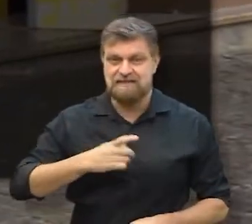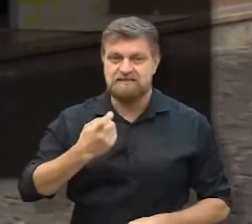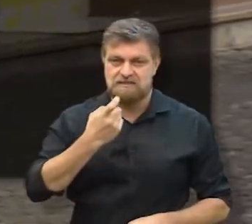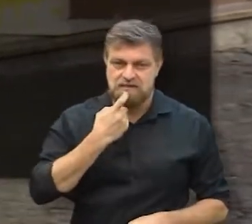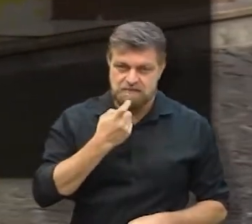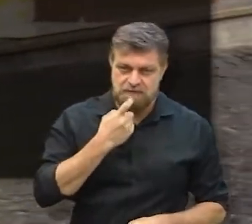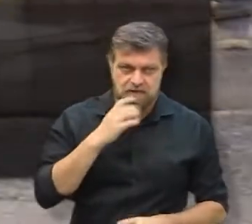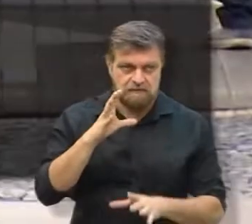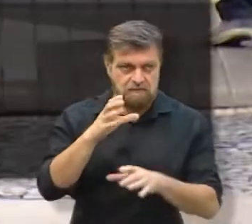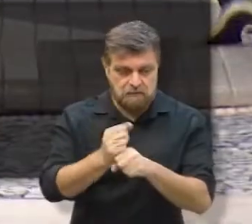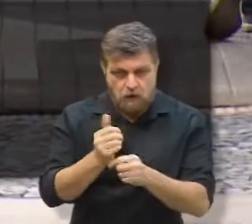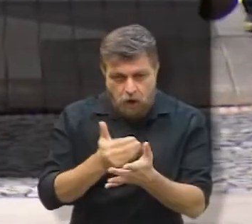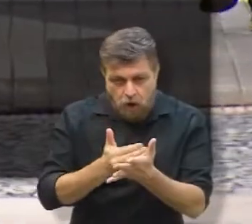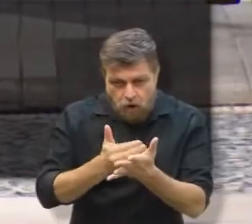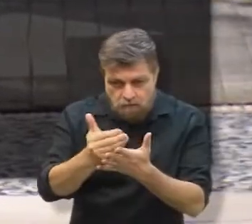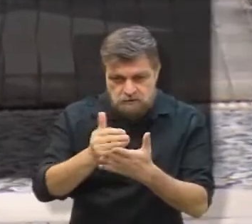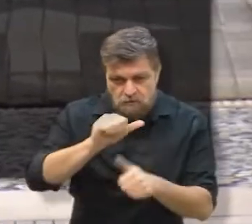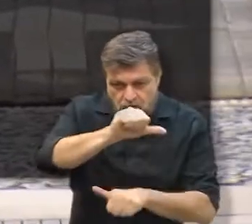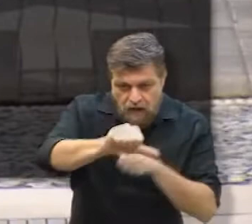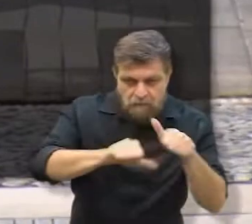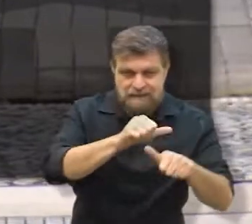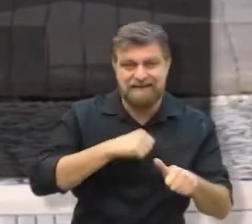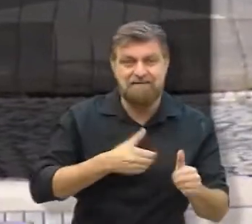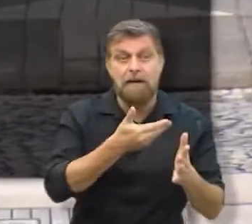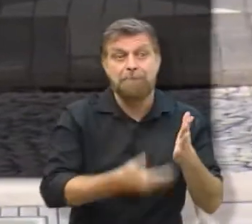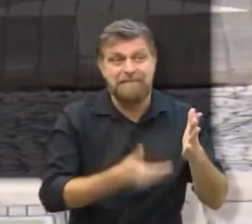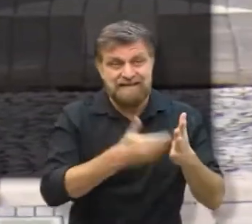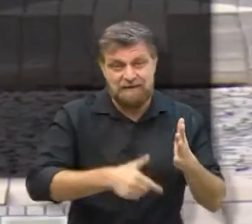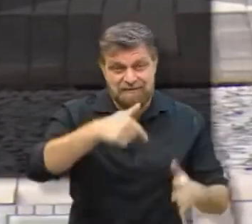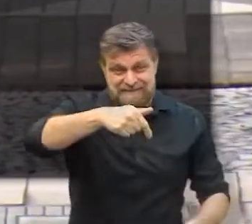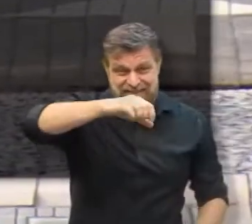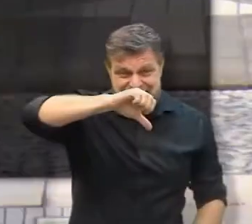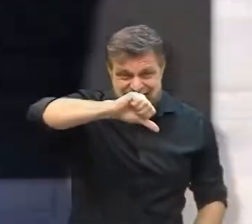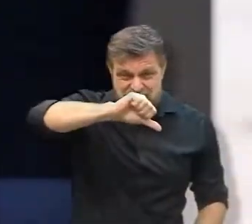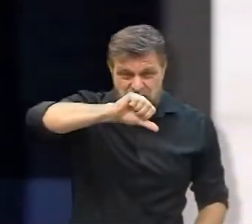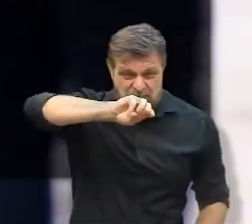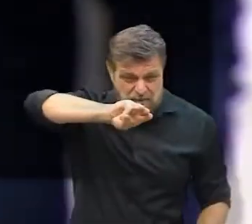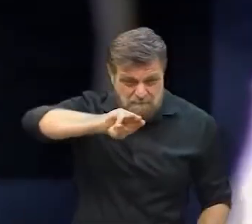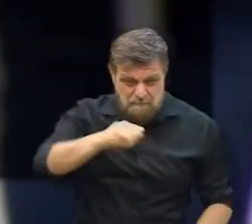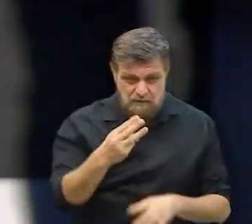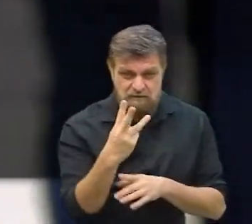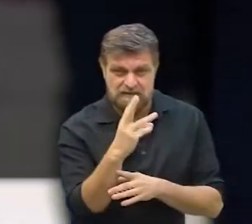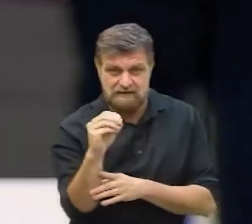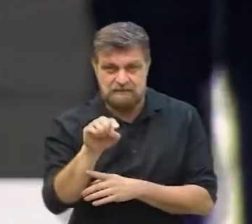da região metropolitana de Campinas começou a reverter a perda de R$